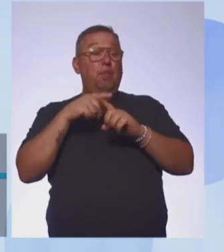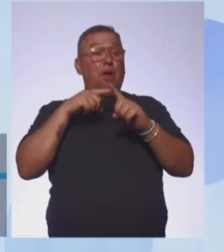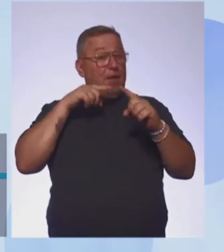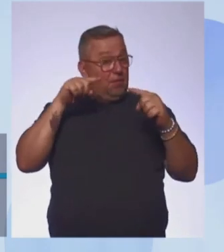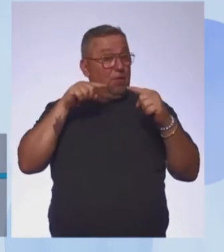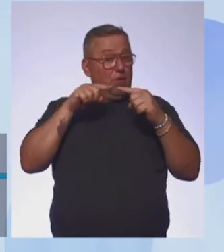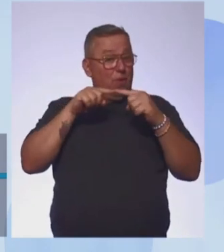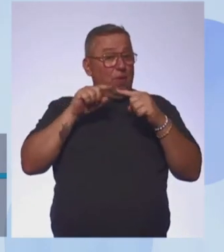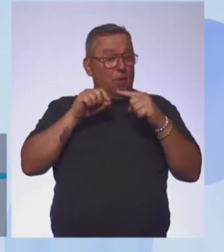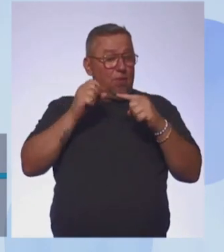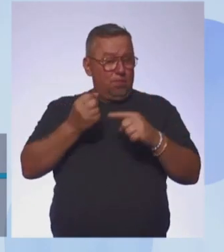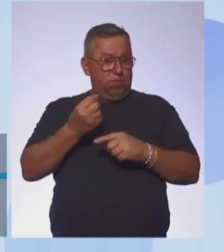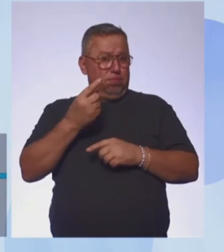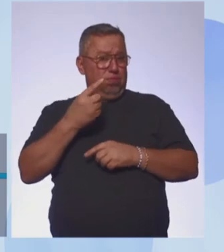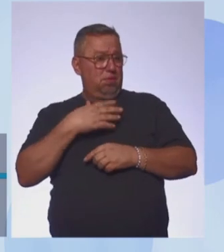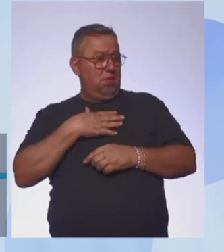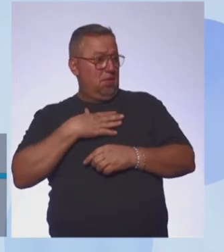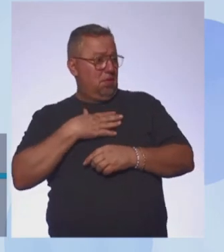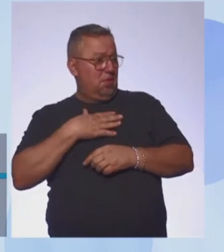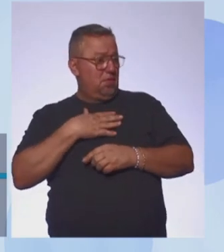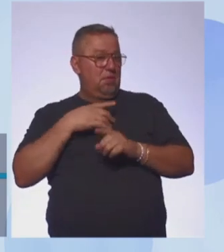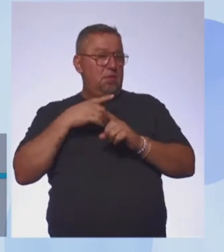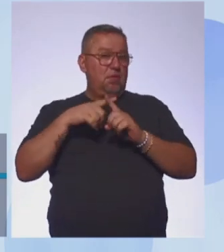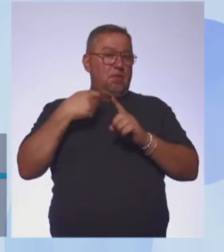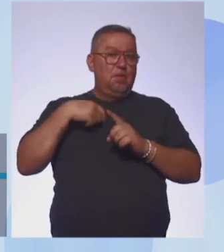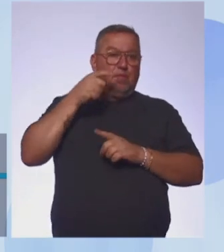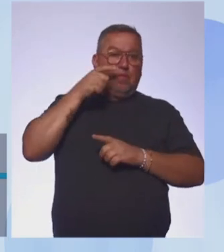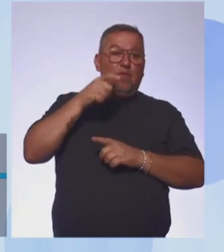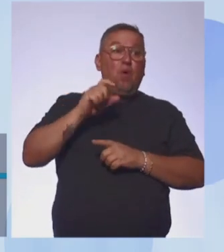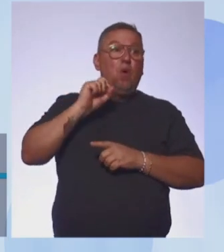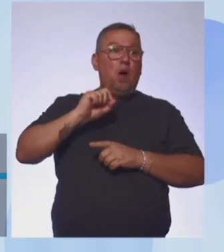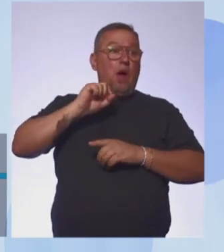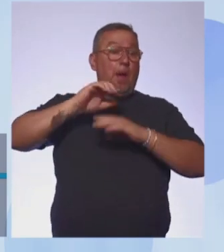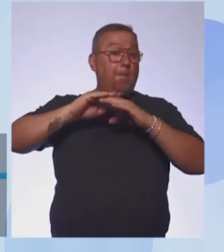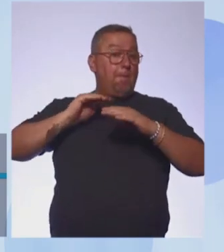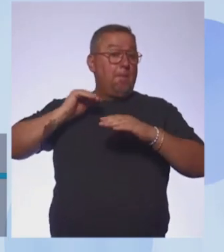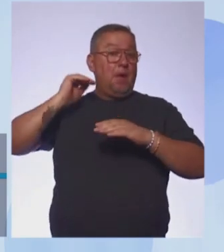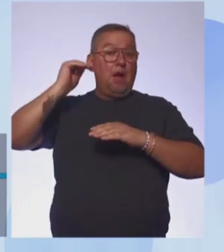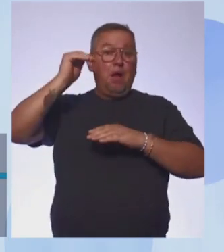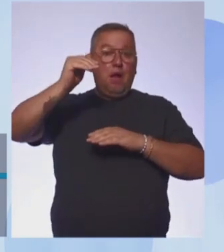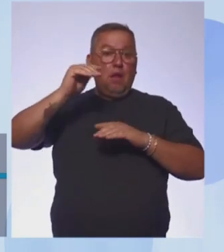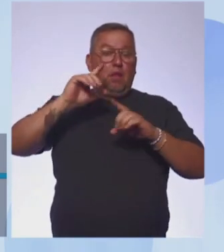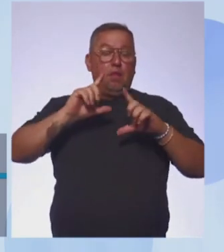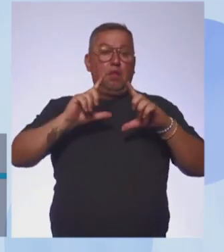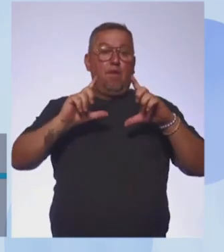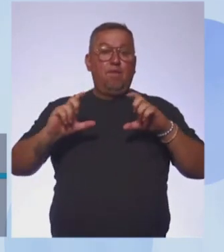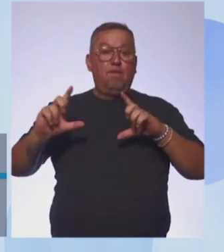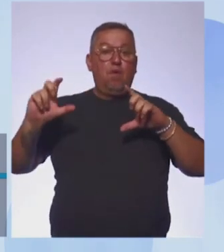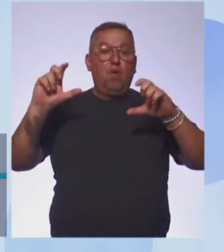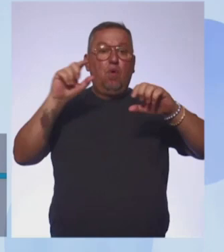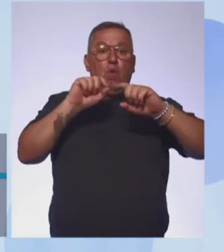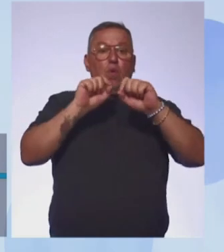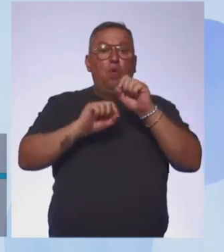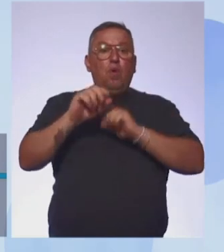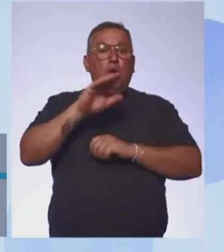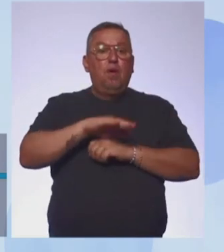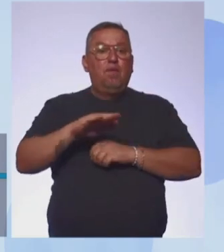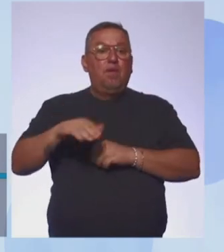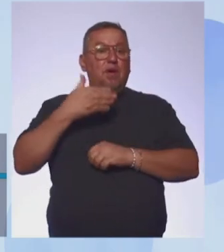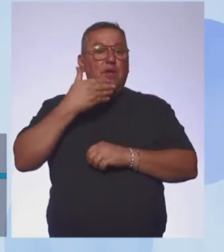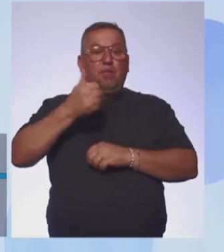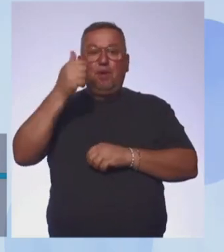intenção. Elas chocam, mas a gente precisa enxergar além da foto ali. Por que era a infância a melhor fase?